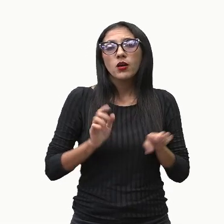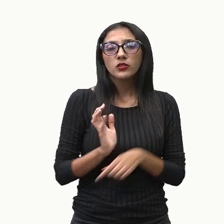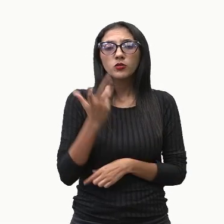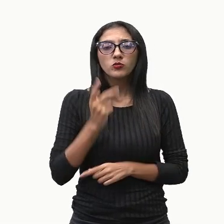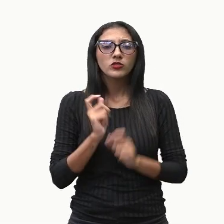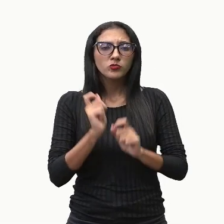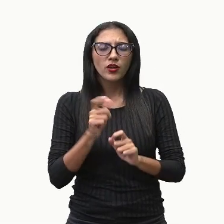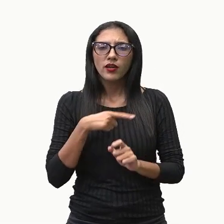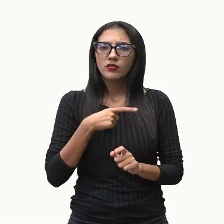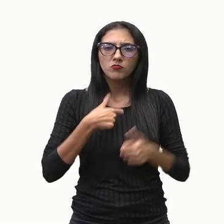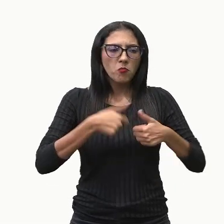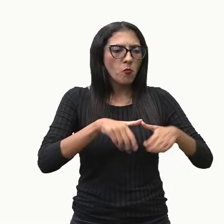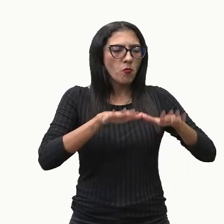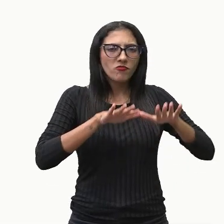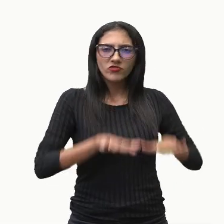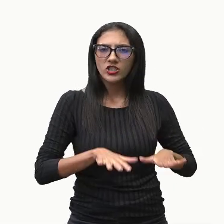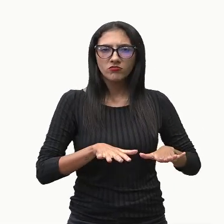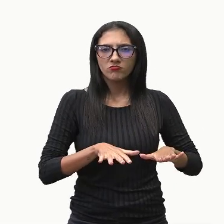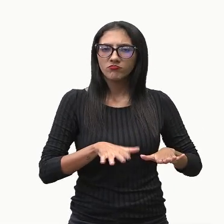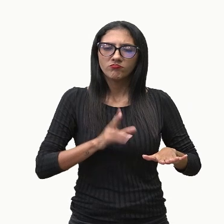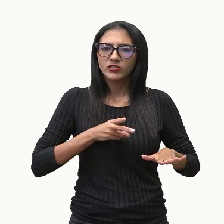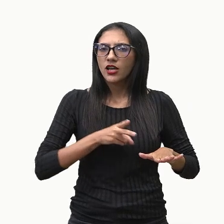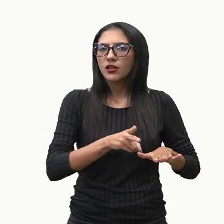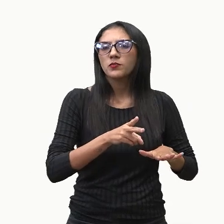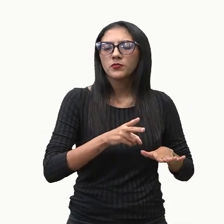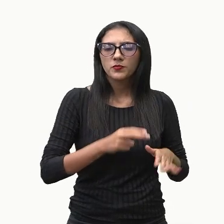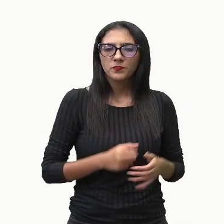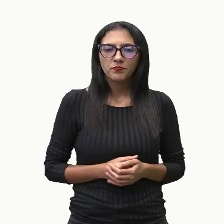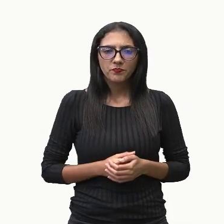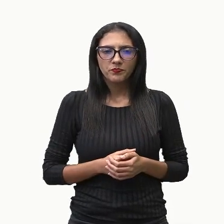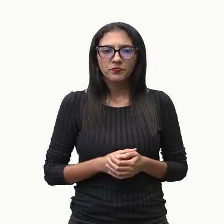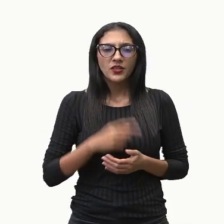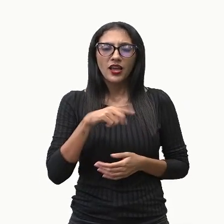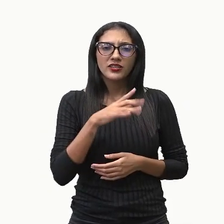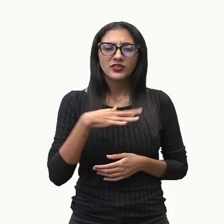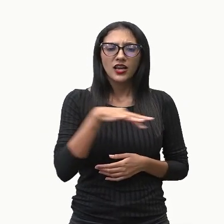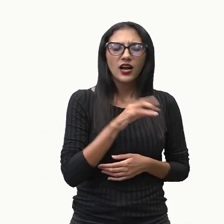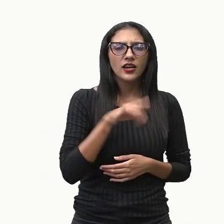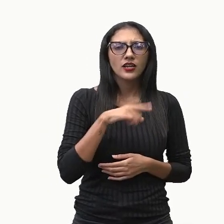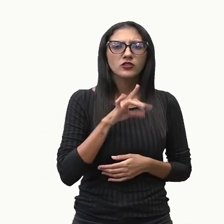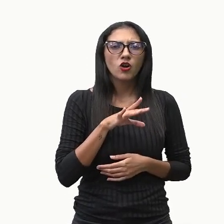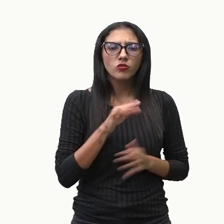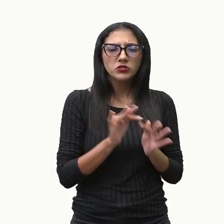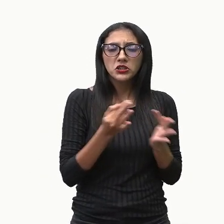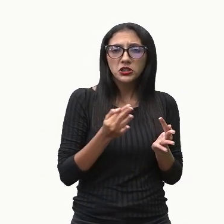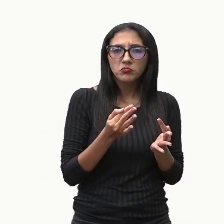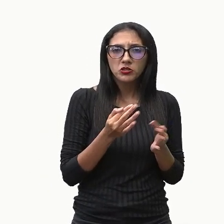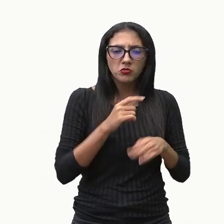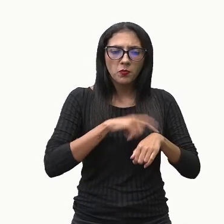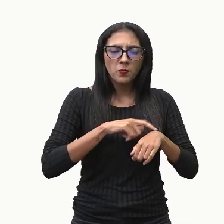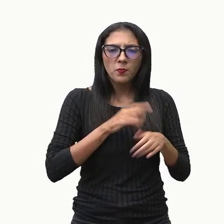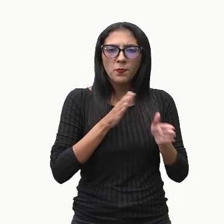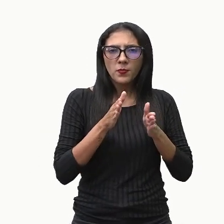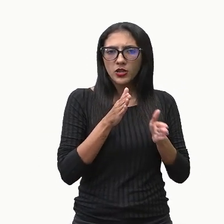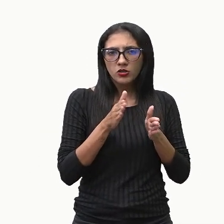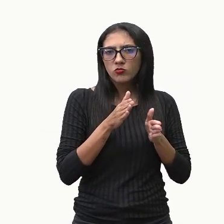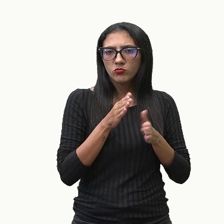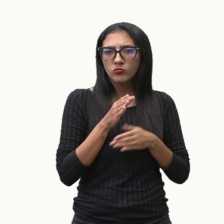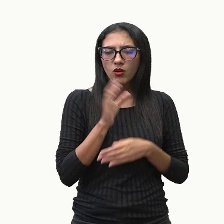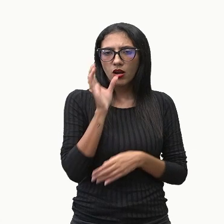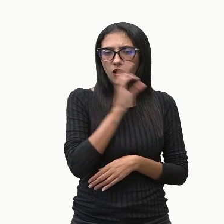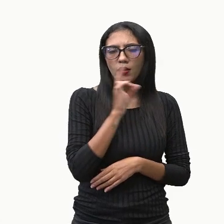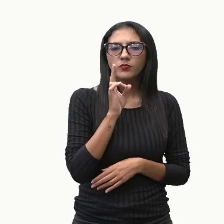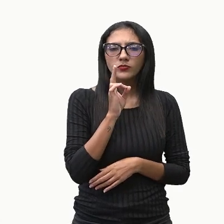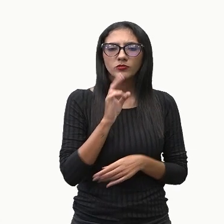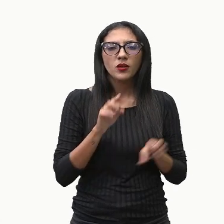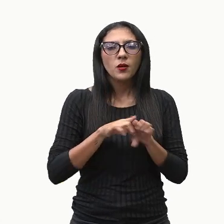eles se tornam permanentes. Os campos de refugiados eram para ser impermanentes, se tornam permanentes